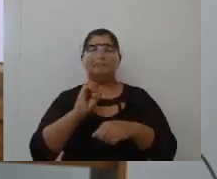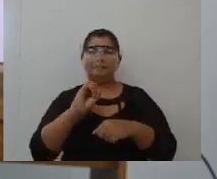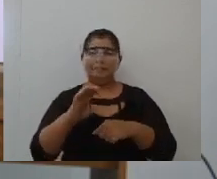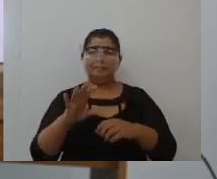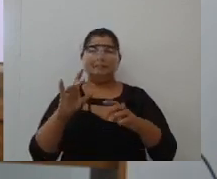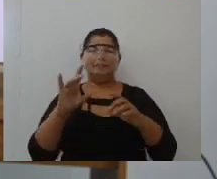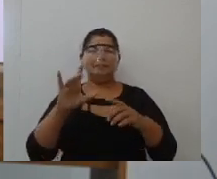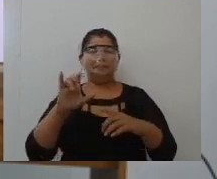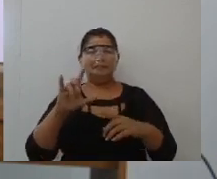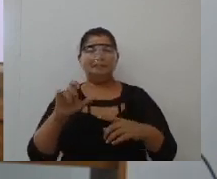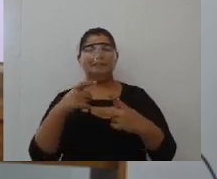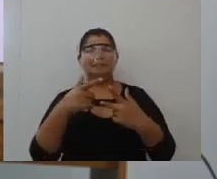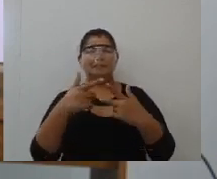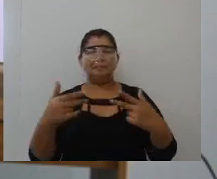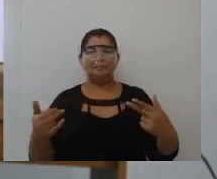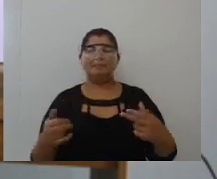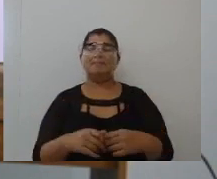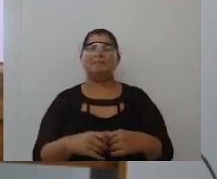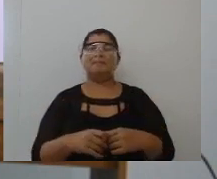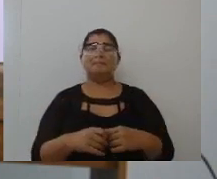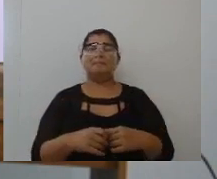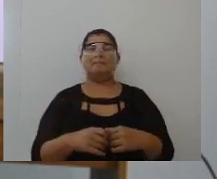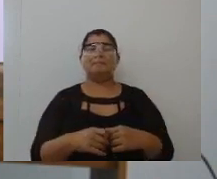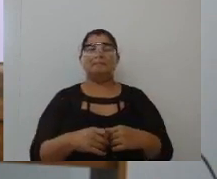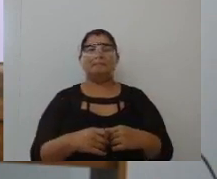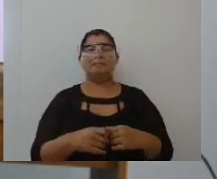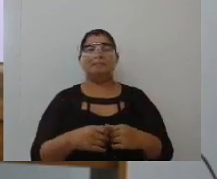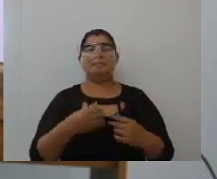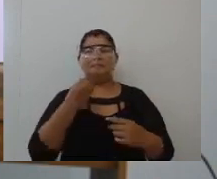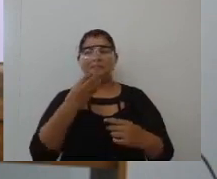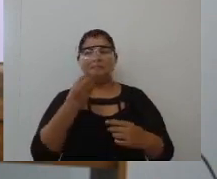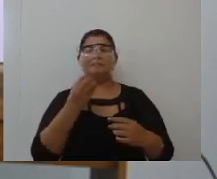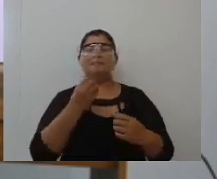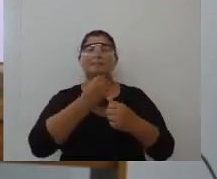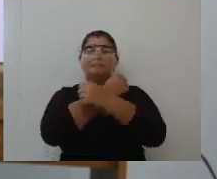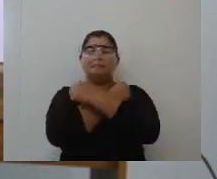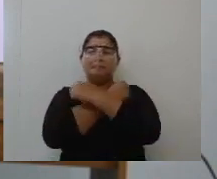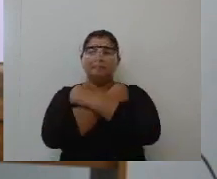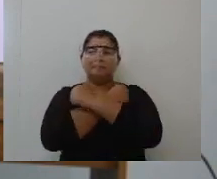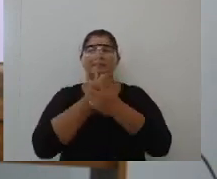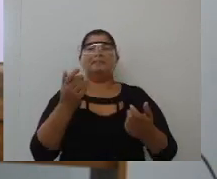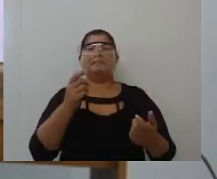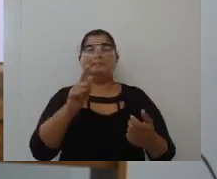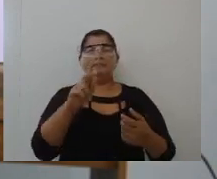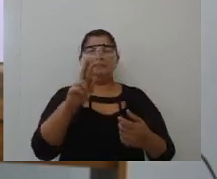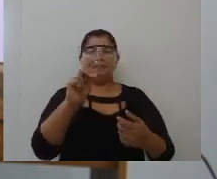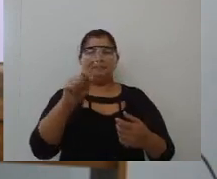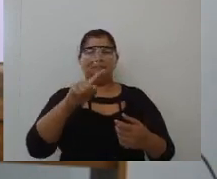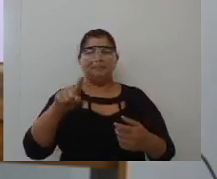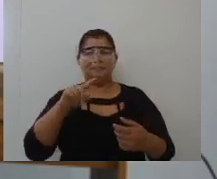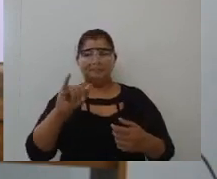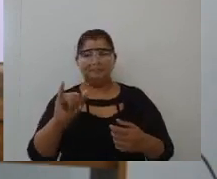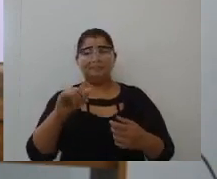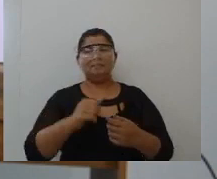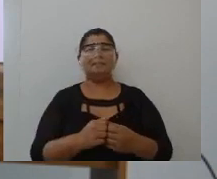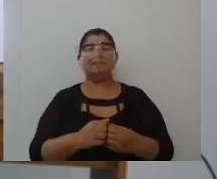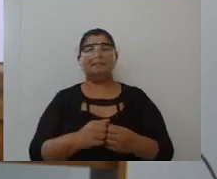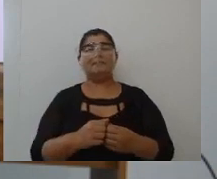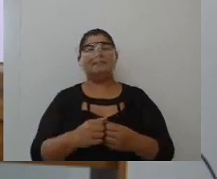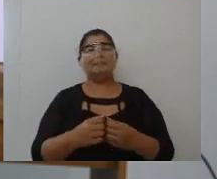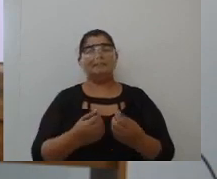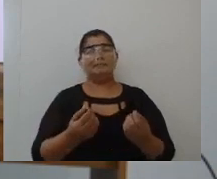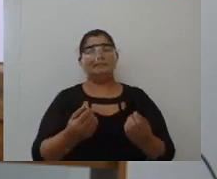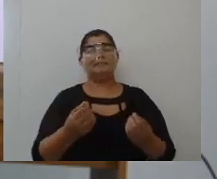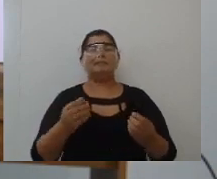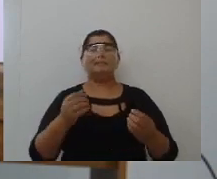chegar. Coisa boa. Mandar um abraço para Grazi. Já estou repostando aqui, Grazi. Obrigado